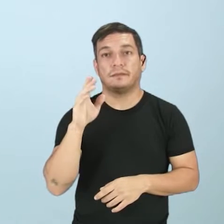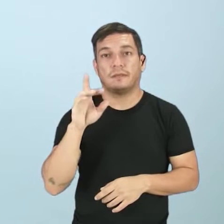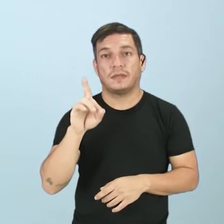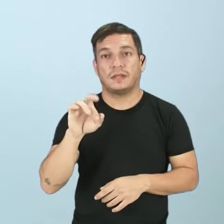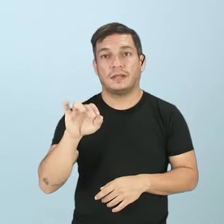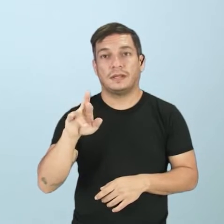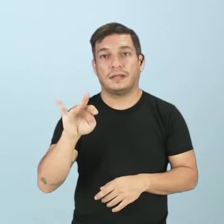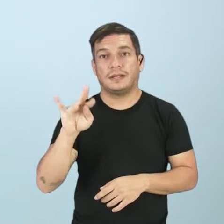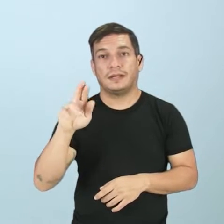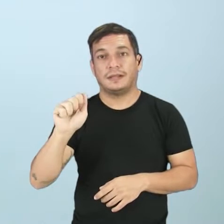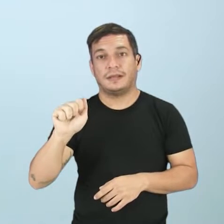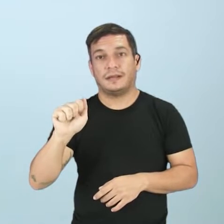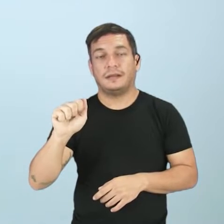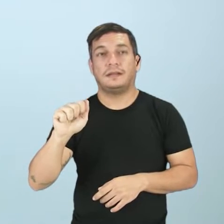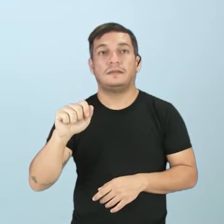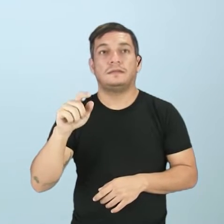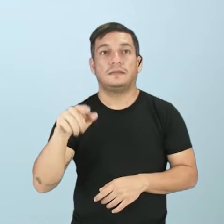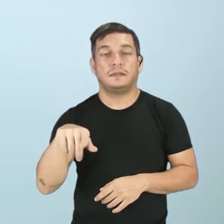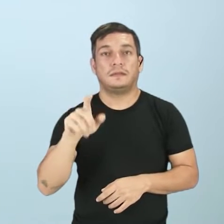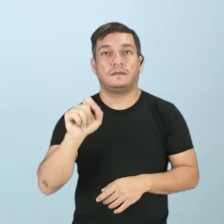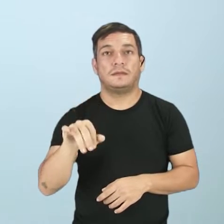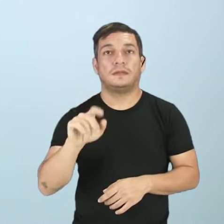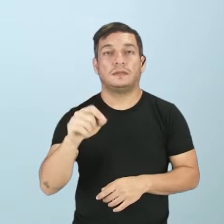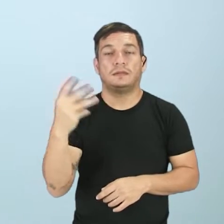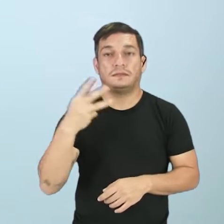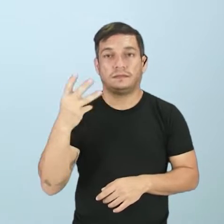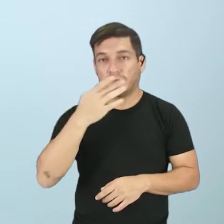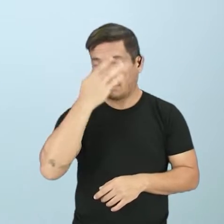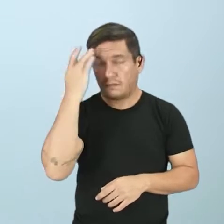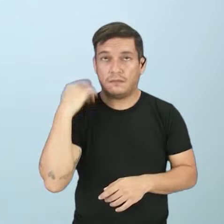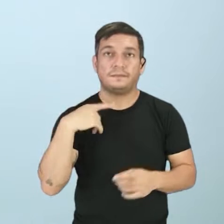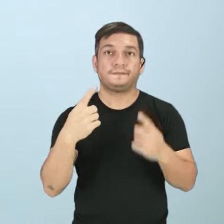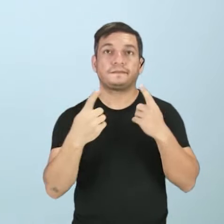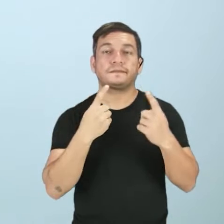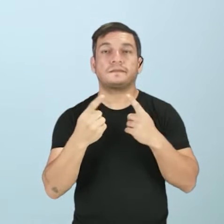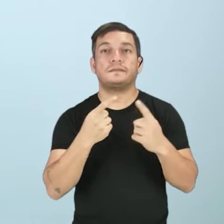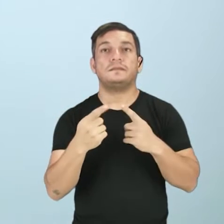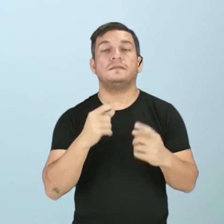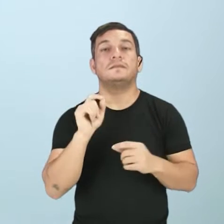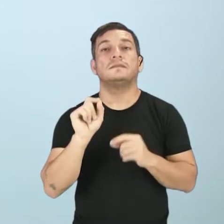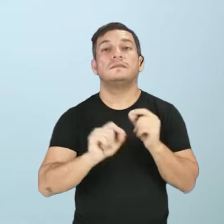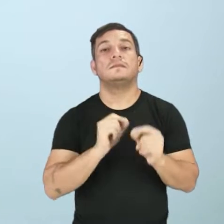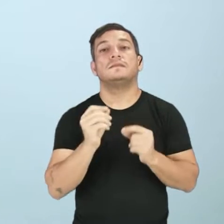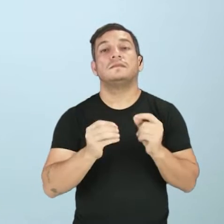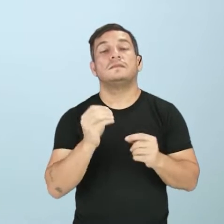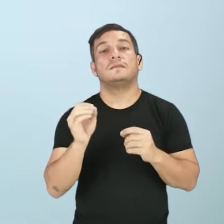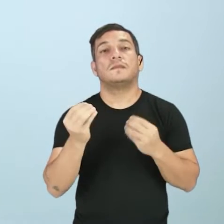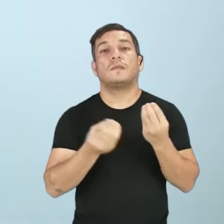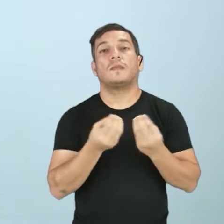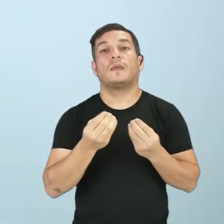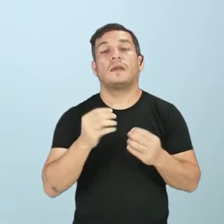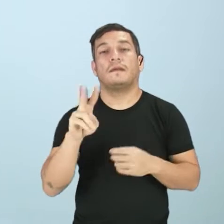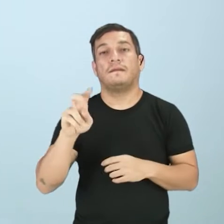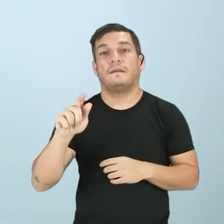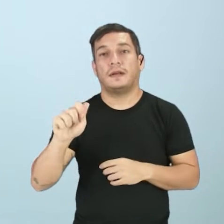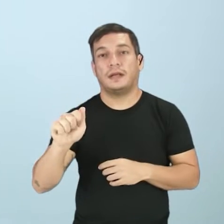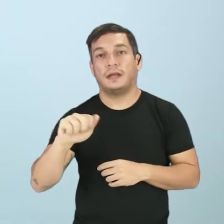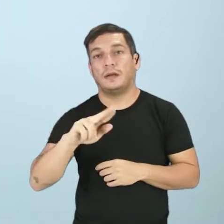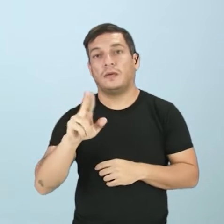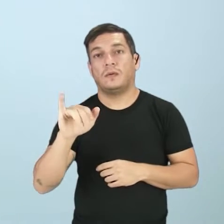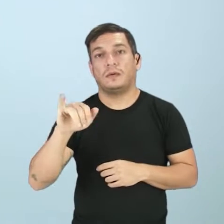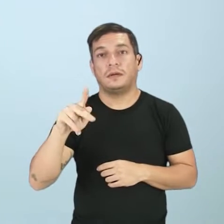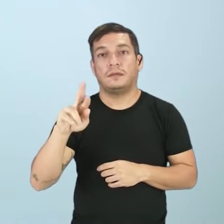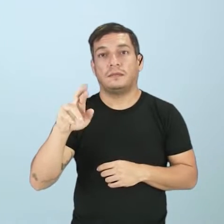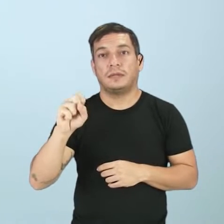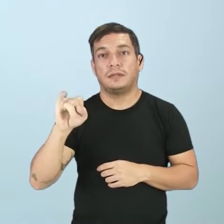esse aqui ele já vai ser na terceira pessoa do discurso e de forma que vaga ou imprecisa, né? Vamos